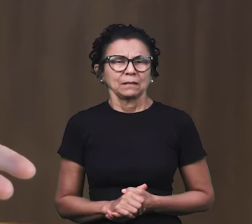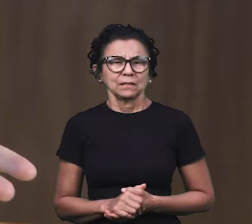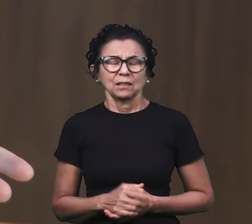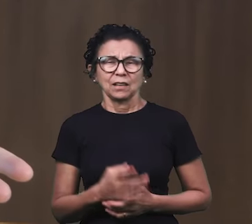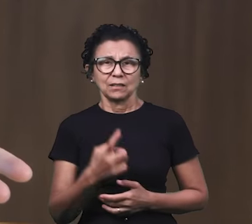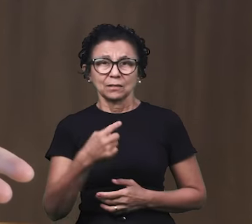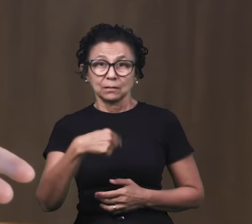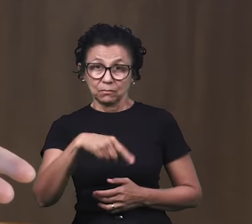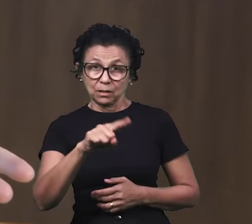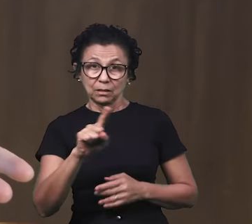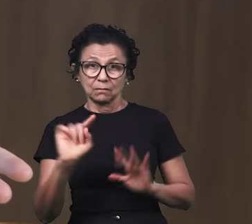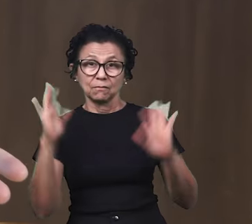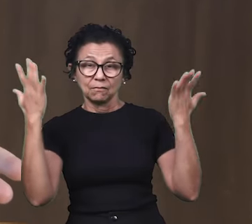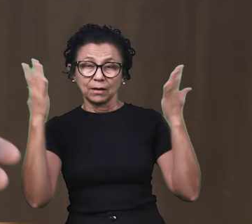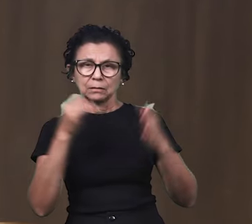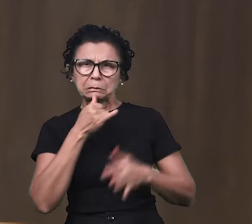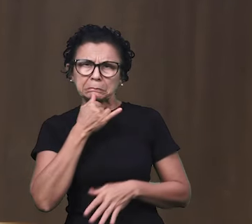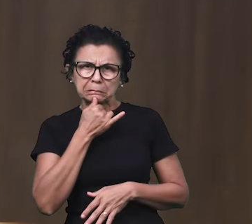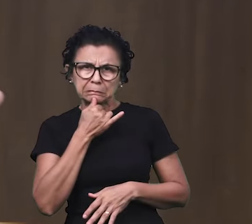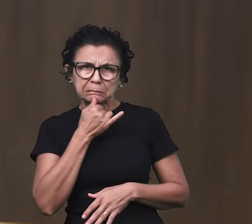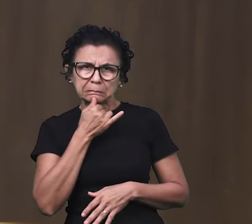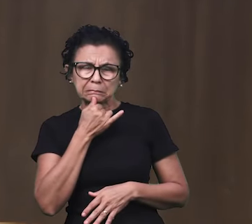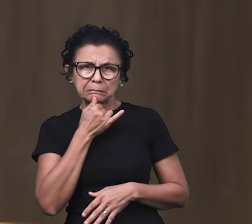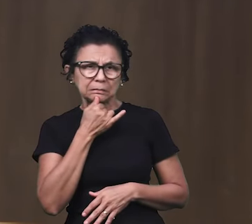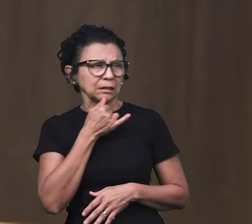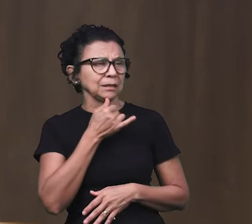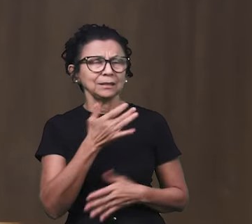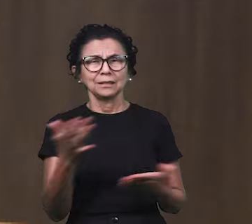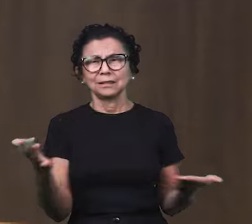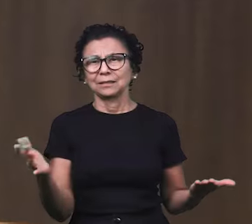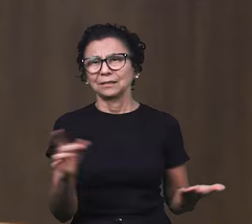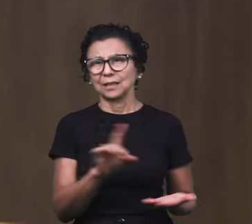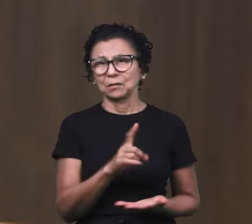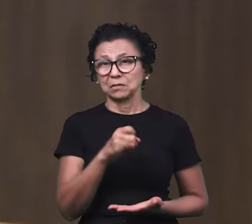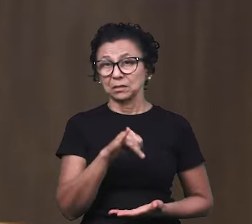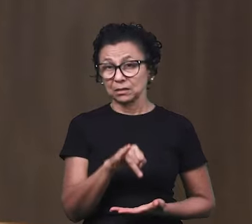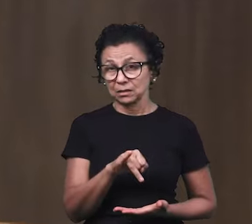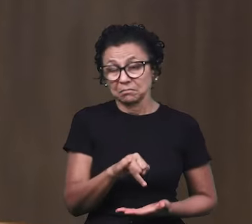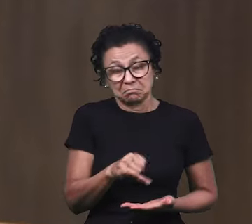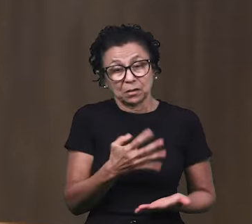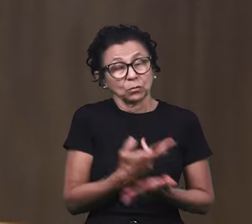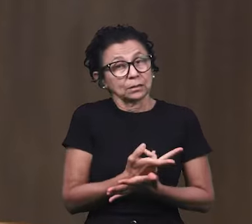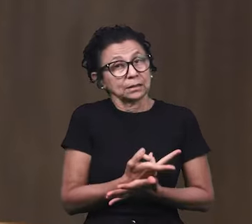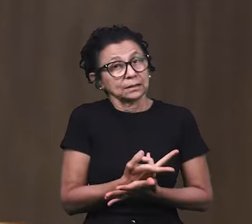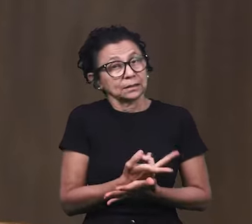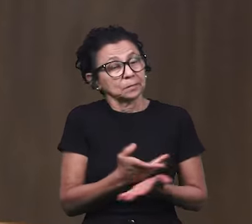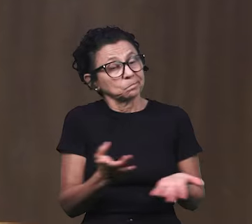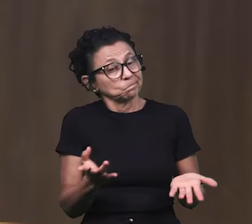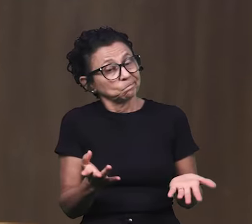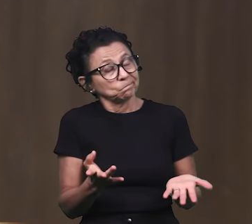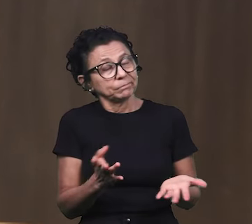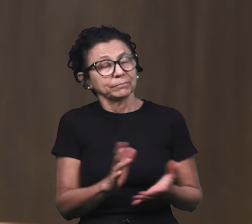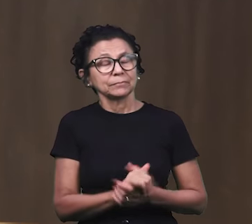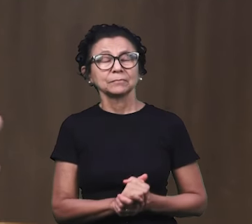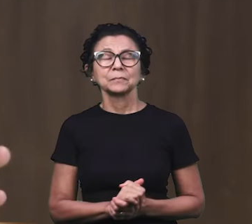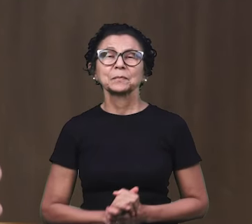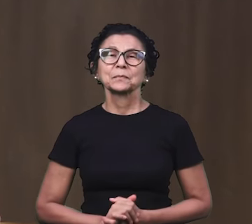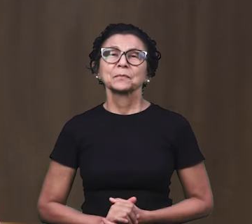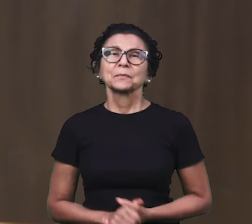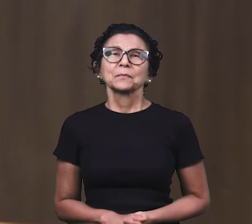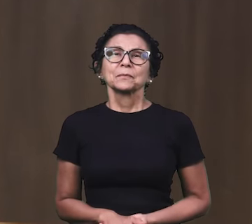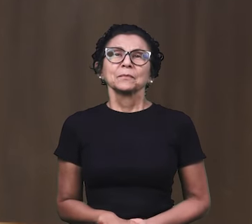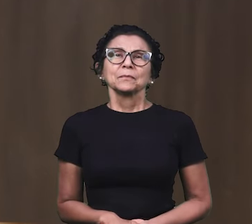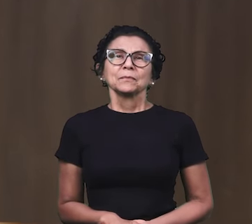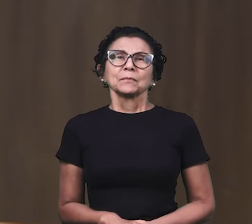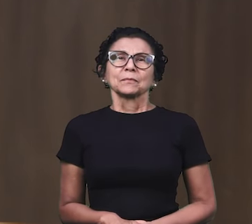ficar triste, não é? Isso. Se ficar triste numa festa, tem alguma coisa errada. Você está atrapalhando a festa. Exatamente. E a Bíblia nos